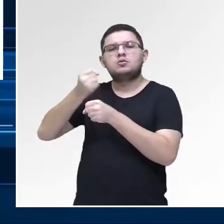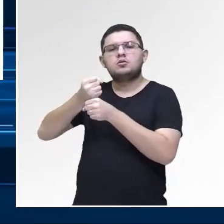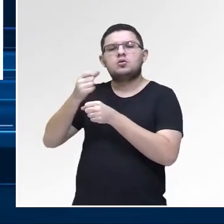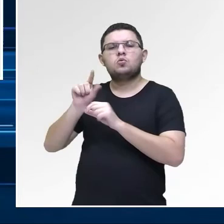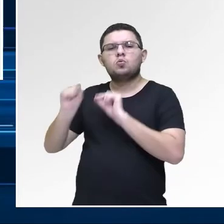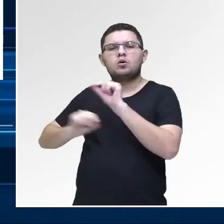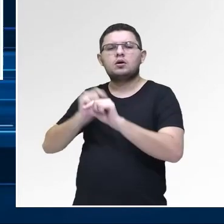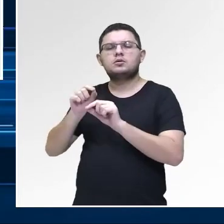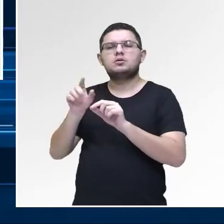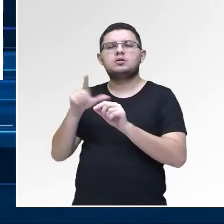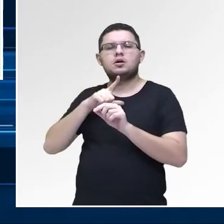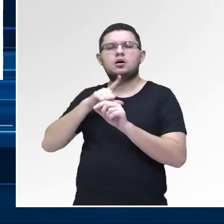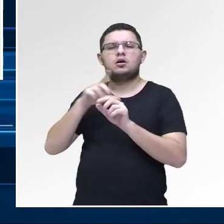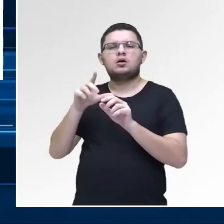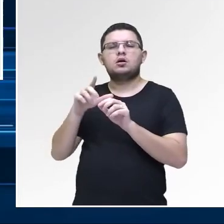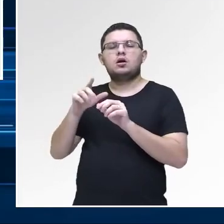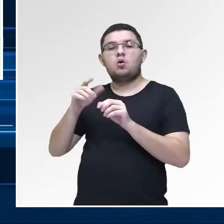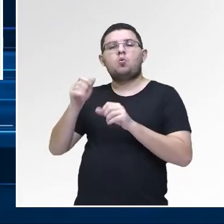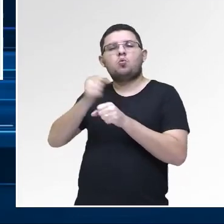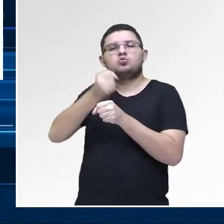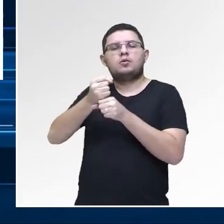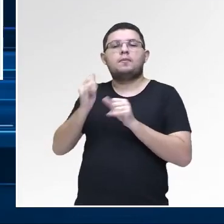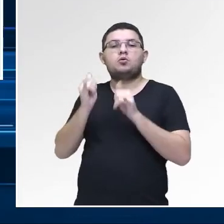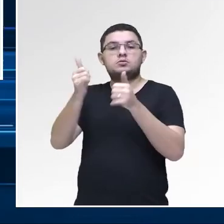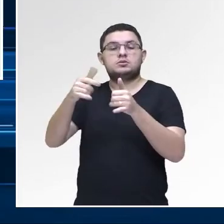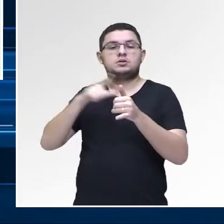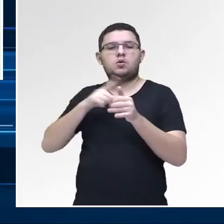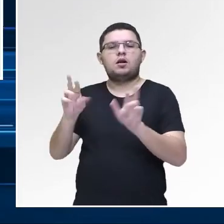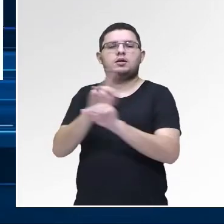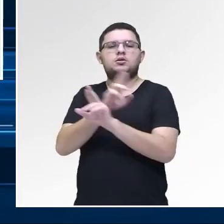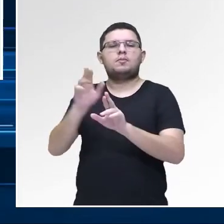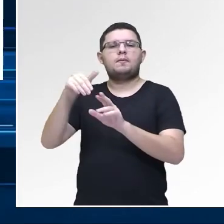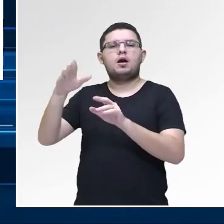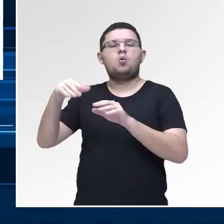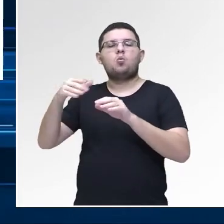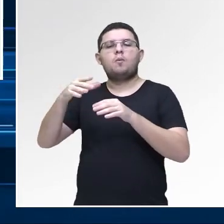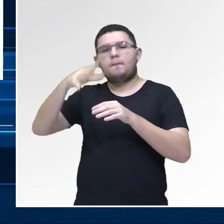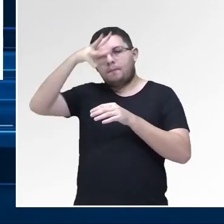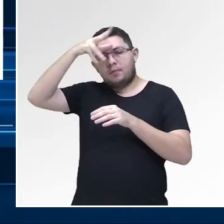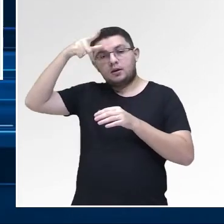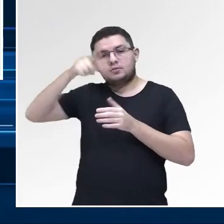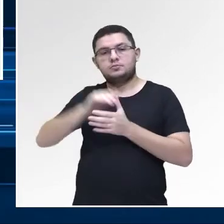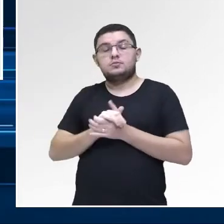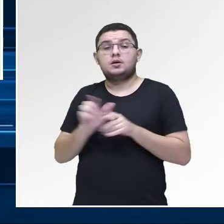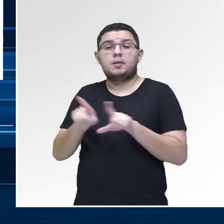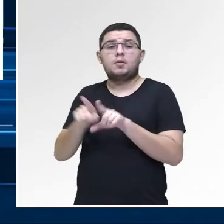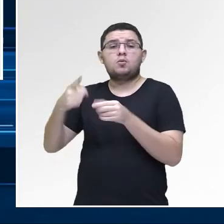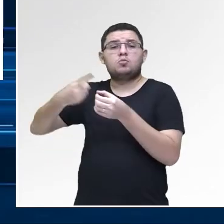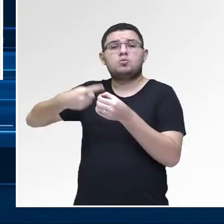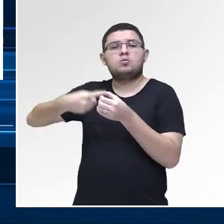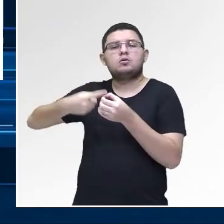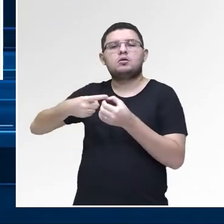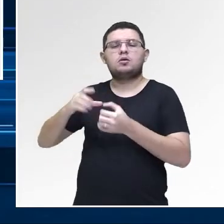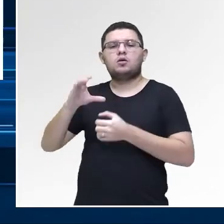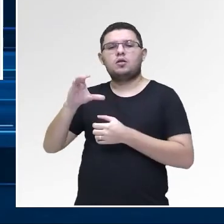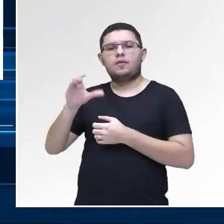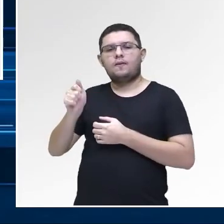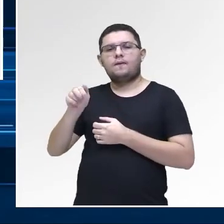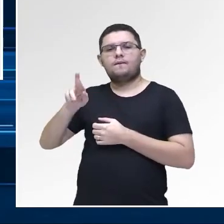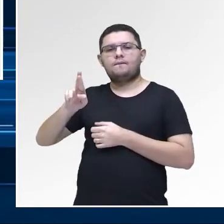maior com a metrópole, ok? Olha aí Careiro da Várzea, que sempre está interagindo com a gente